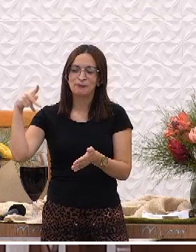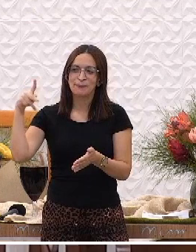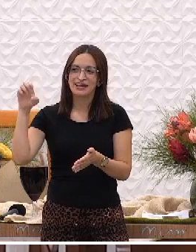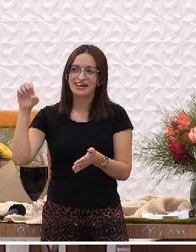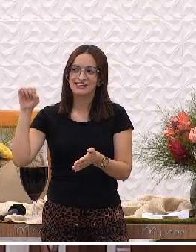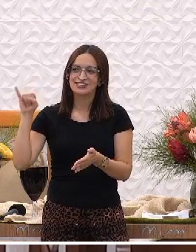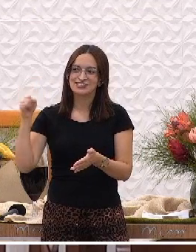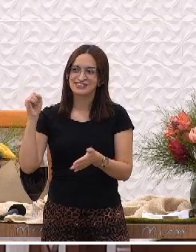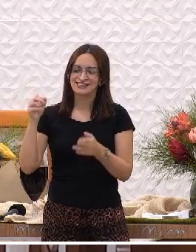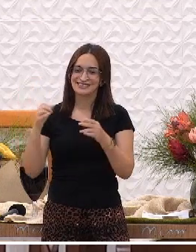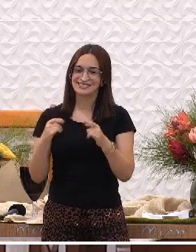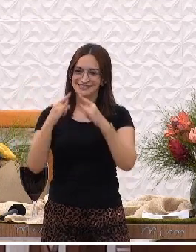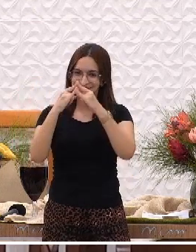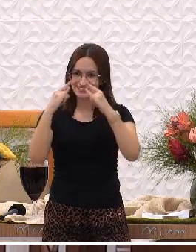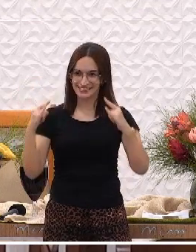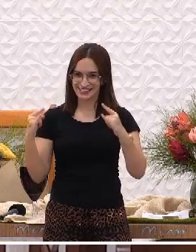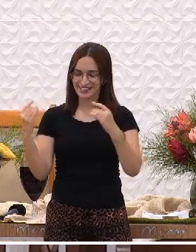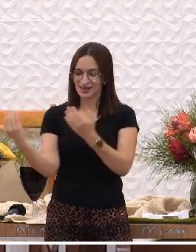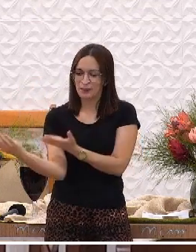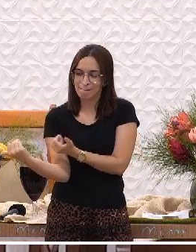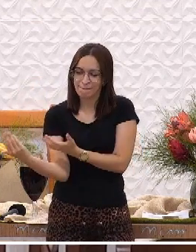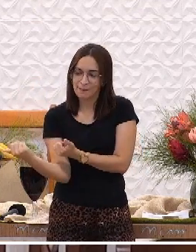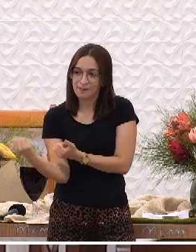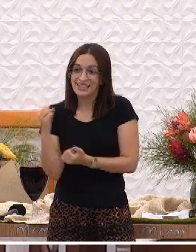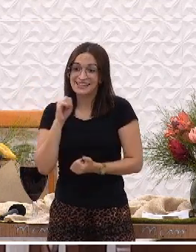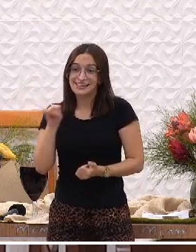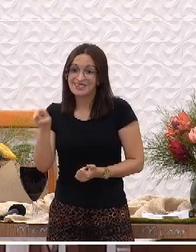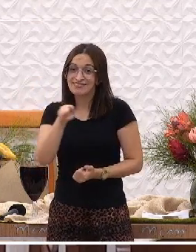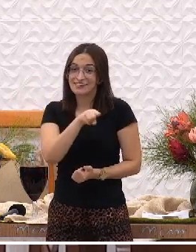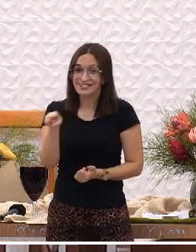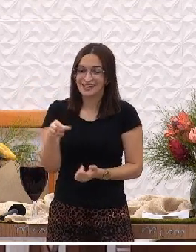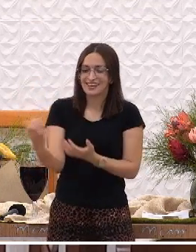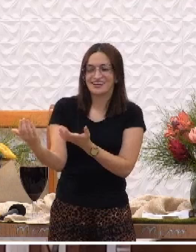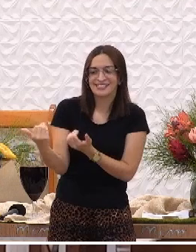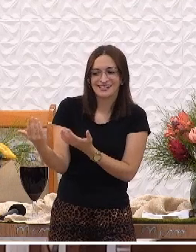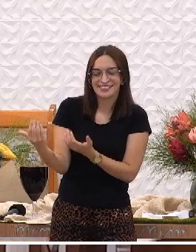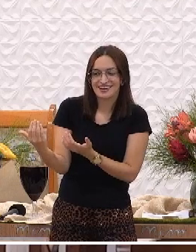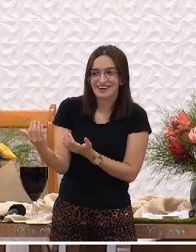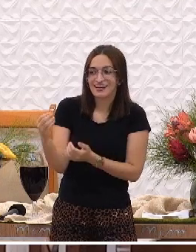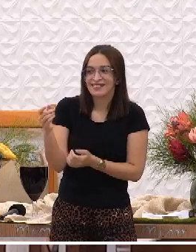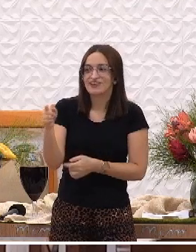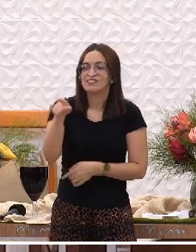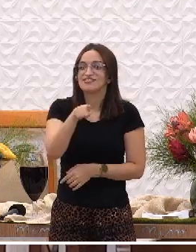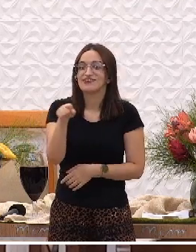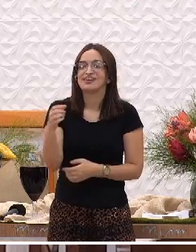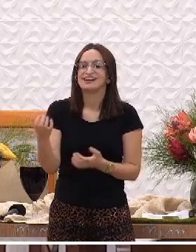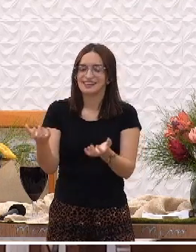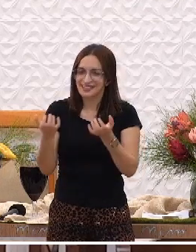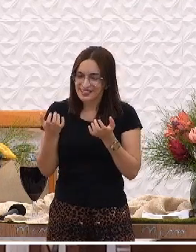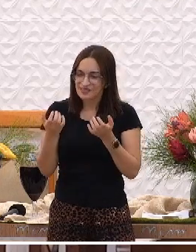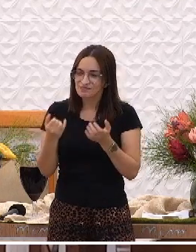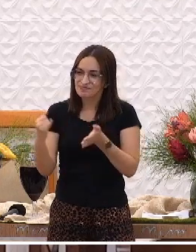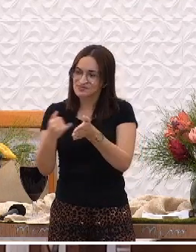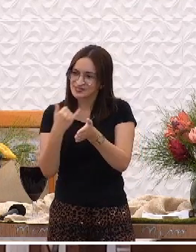acampar, né, faz a inscrição com a Bia Ferreira. E para quem for trabalhar, para quem for equipar, vai fazer a inscrição com